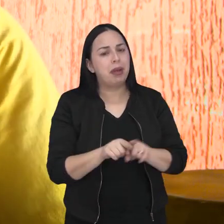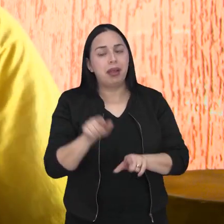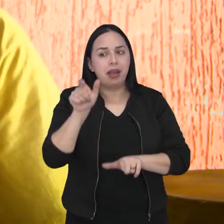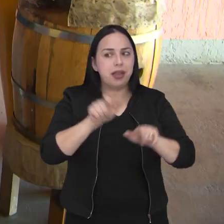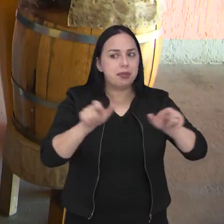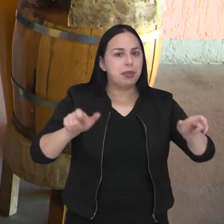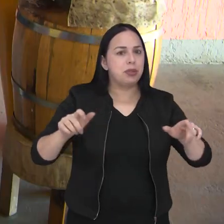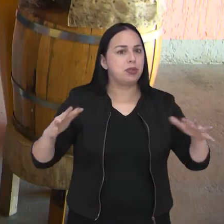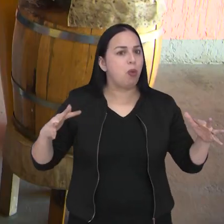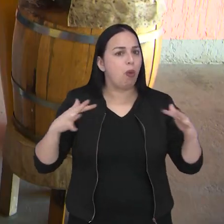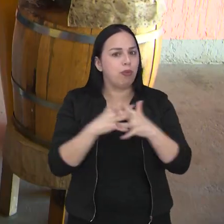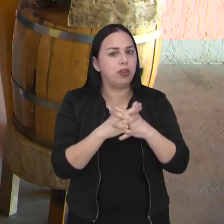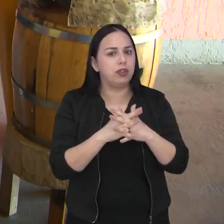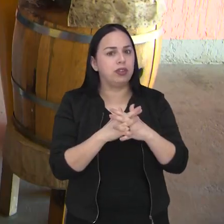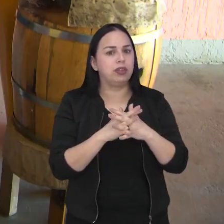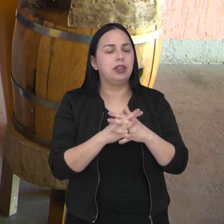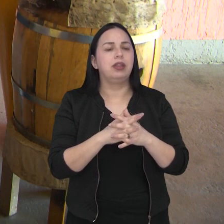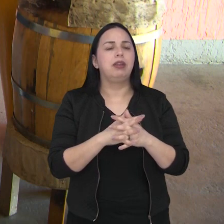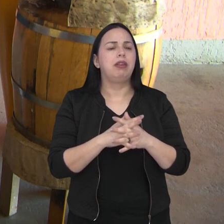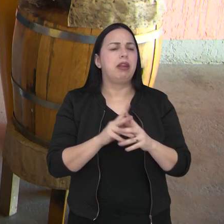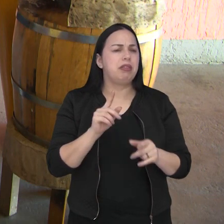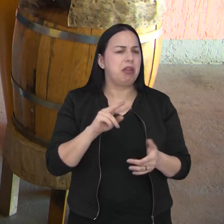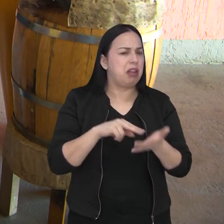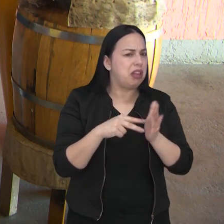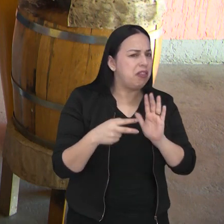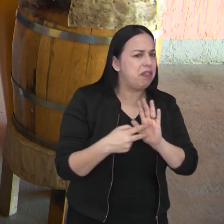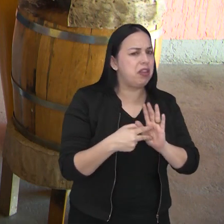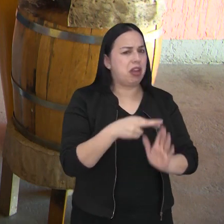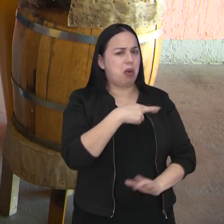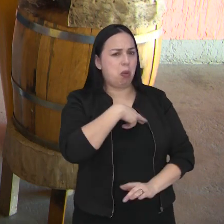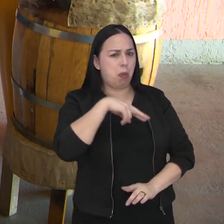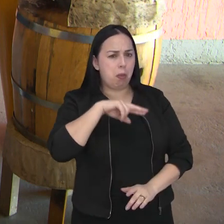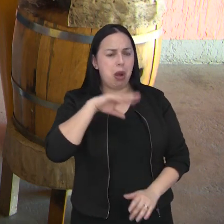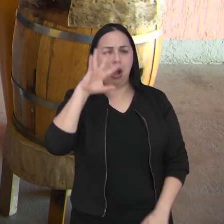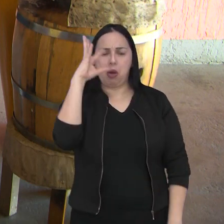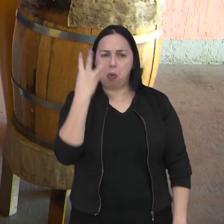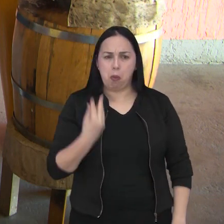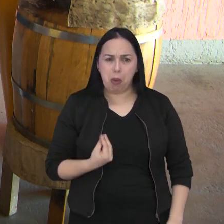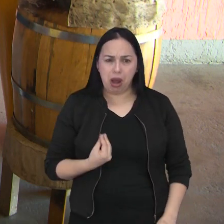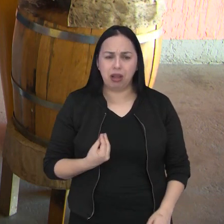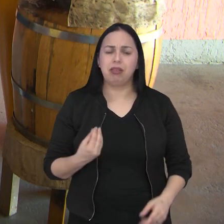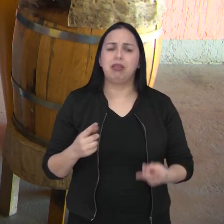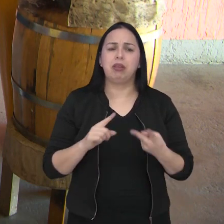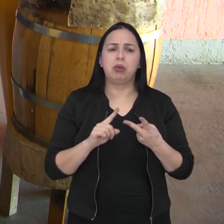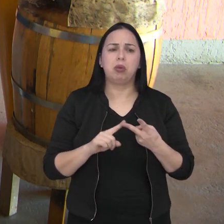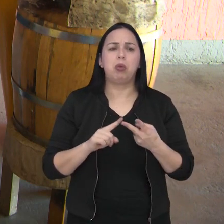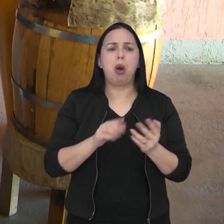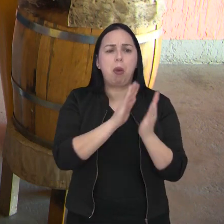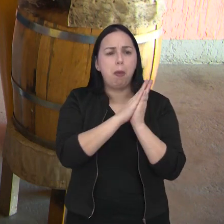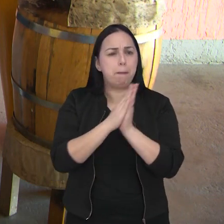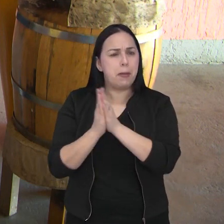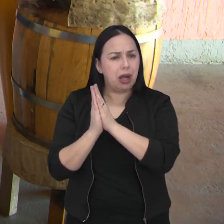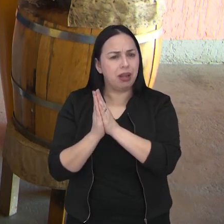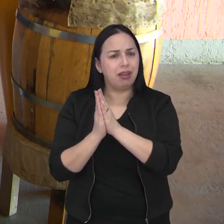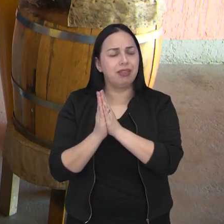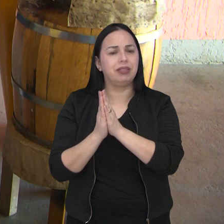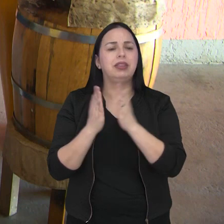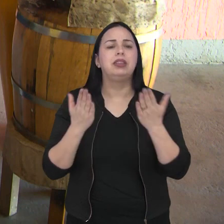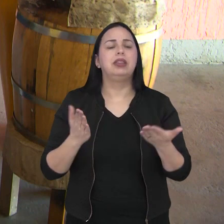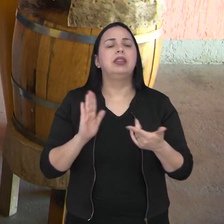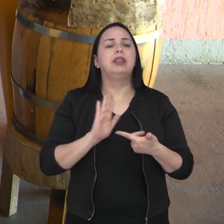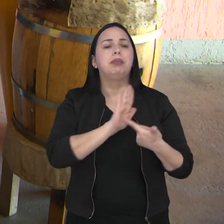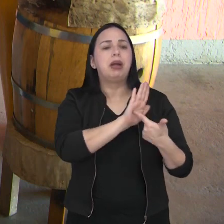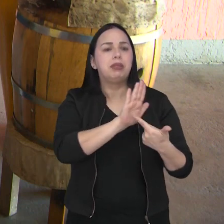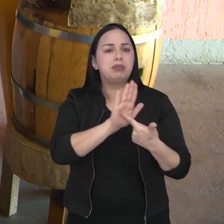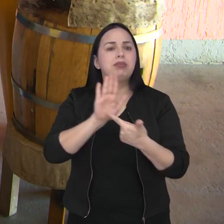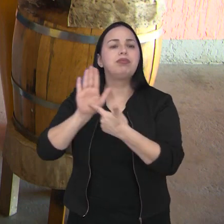uma cultura. E as pessoas também confundem, né? Até eu perguntei no começo do programa, tem a ver com religião, com a Umbanda ou com o